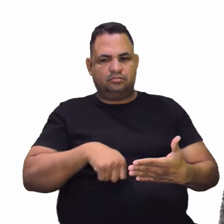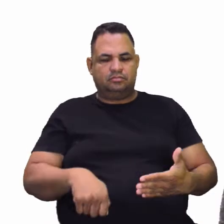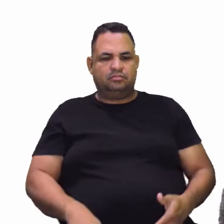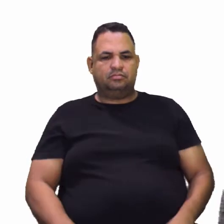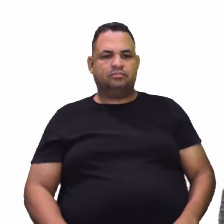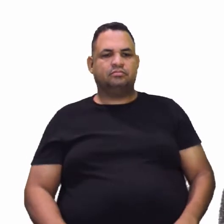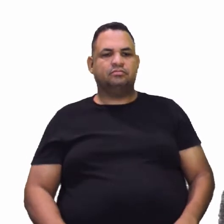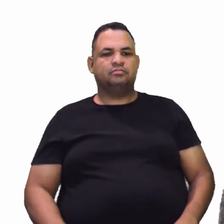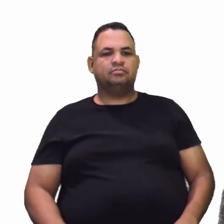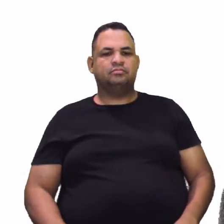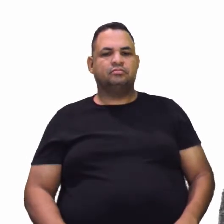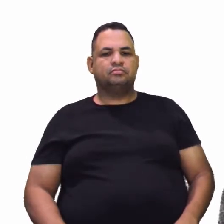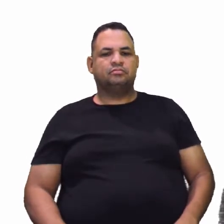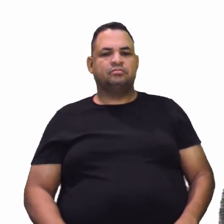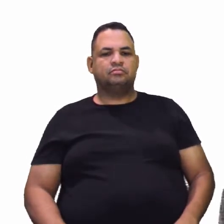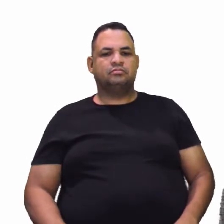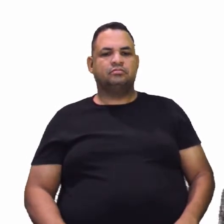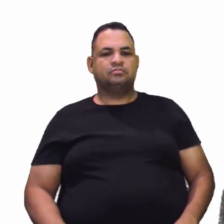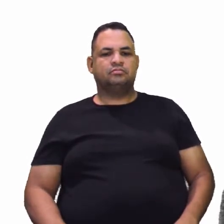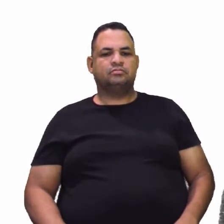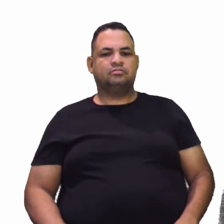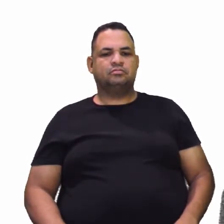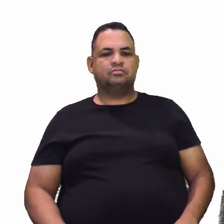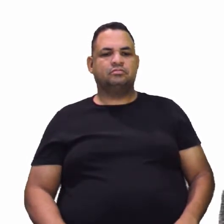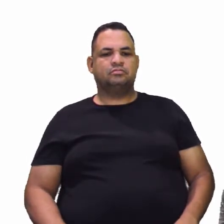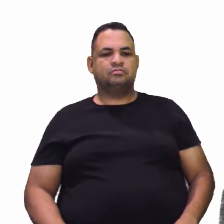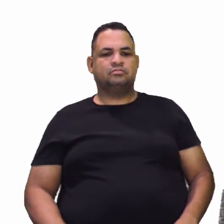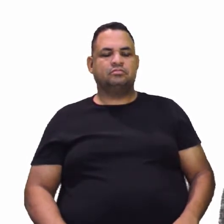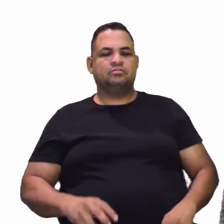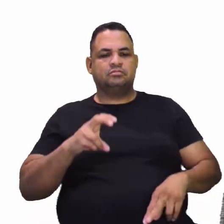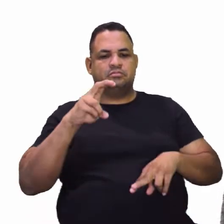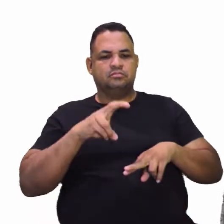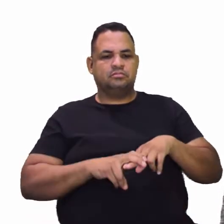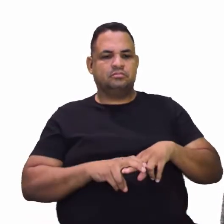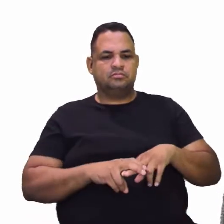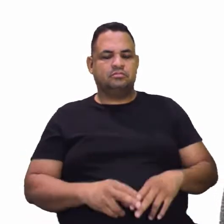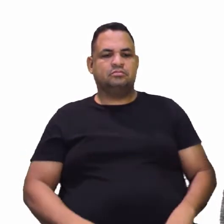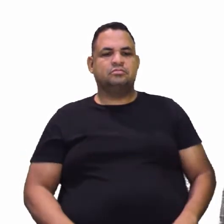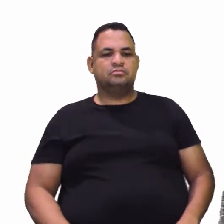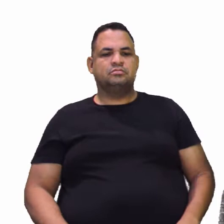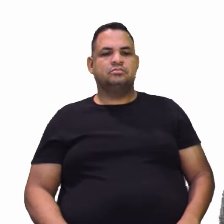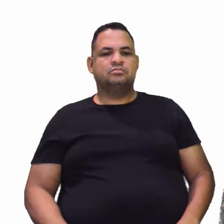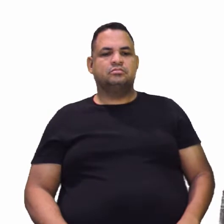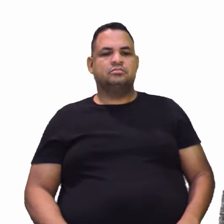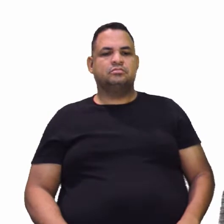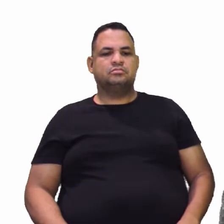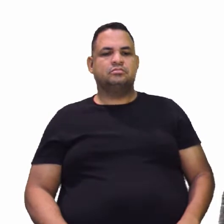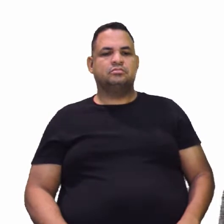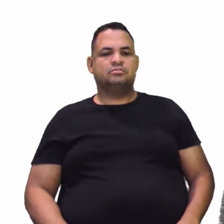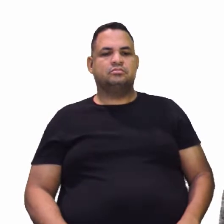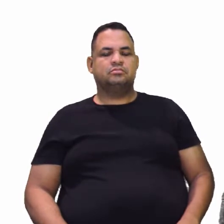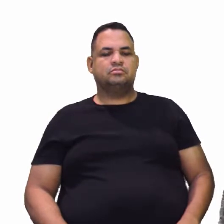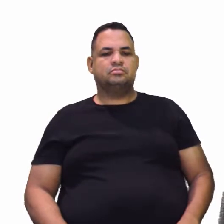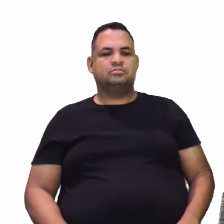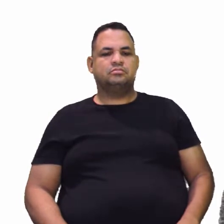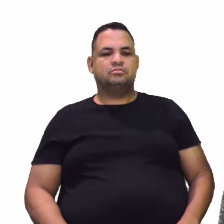write, writes. Sentar, sit, sits.